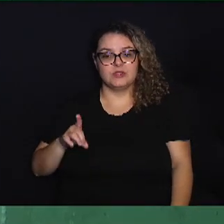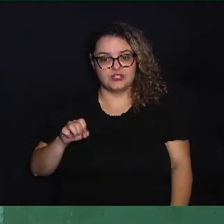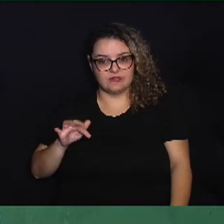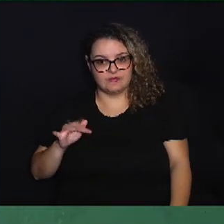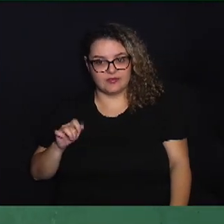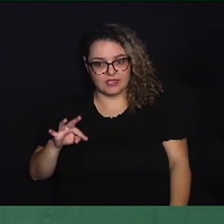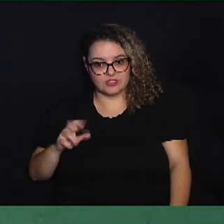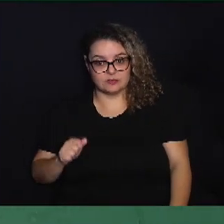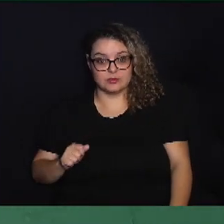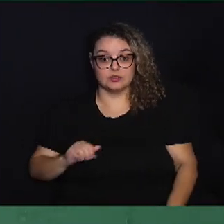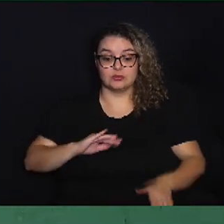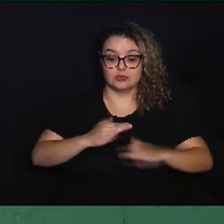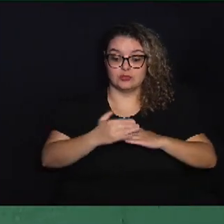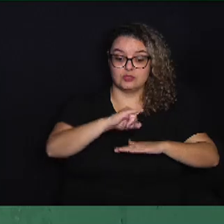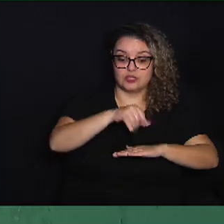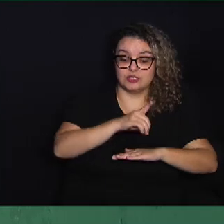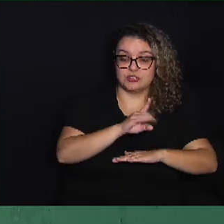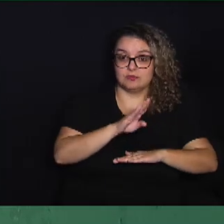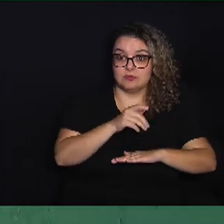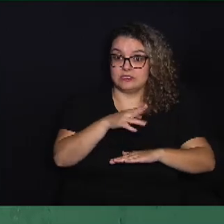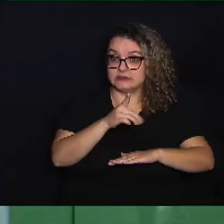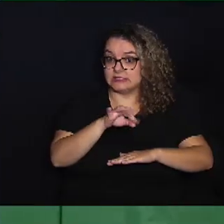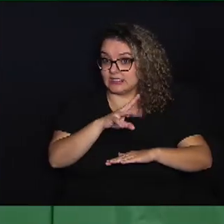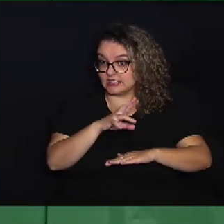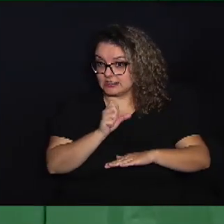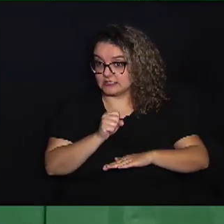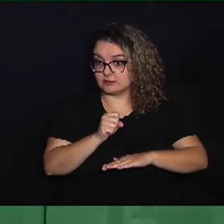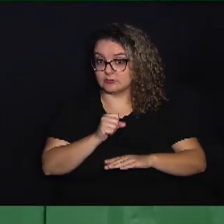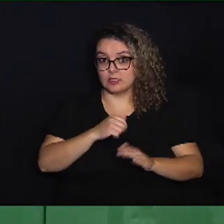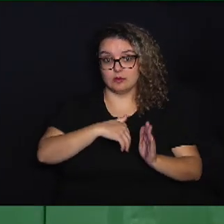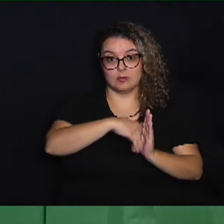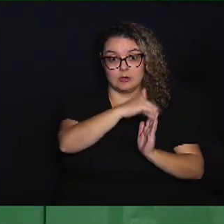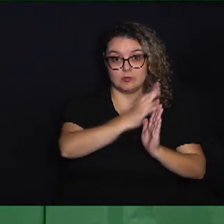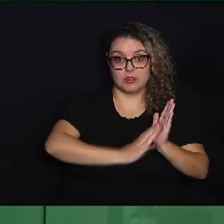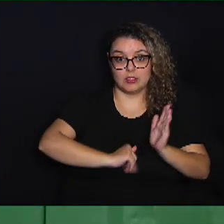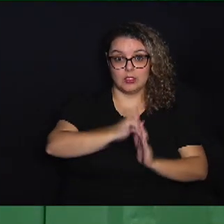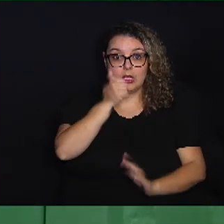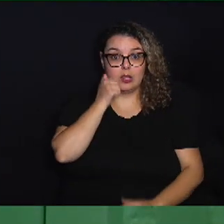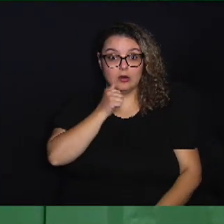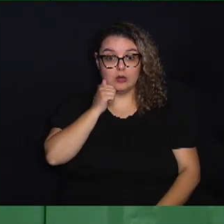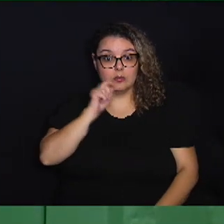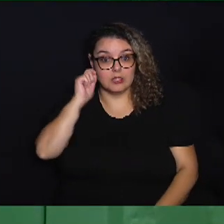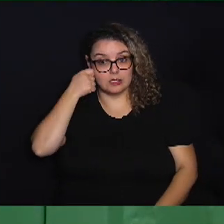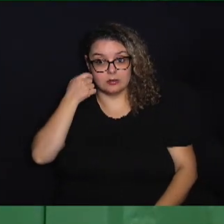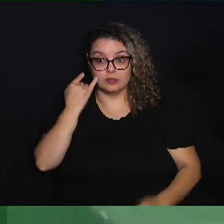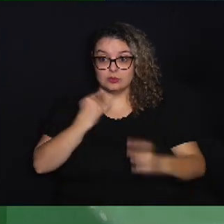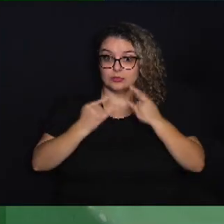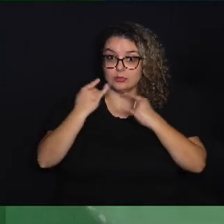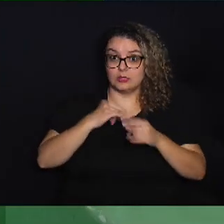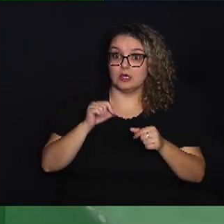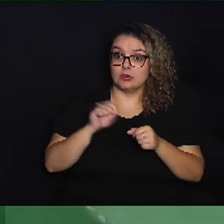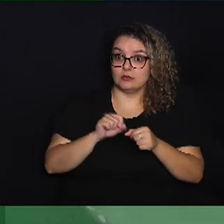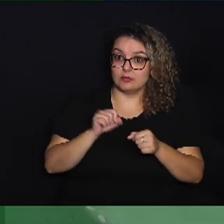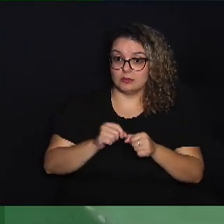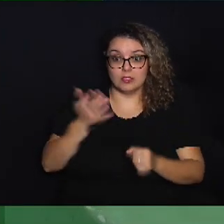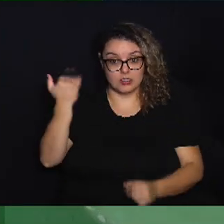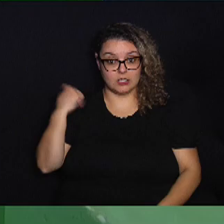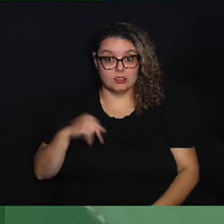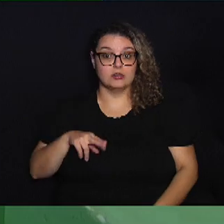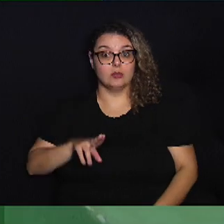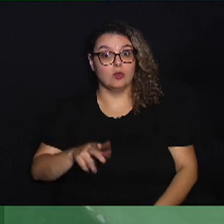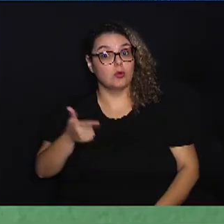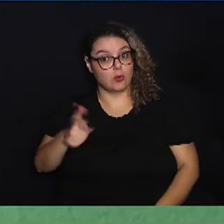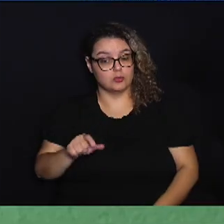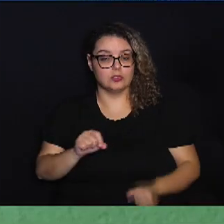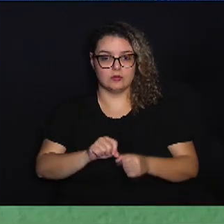Bandeiras, em Campinas, receberam pinturas de rostos de mulheres negras inspiradoras, que fazem ou fizeram a diferença no